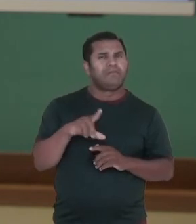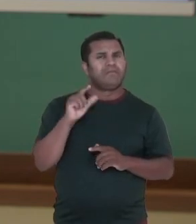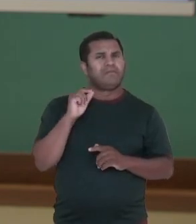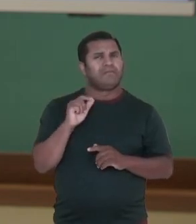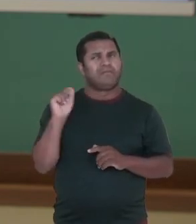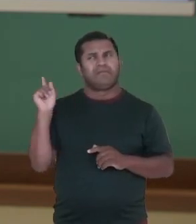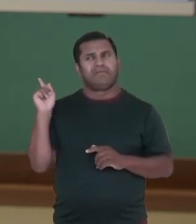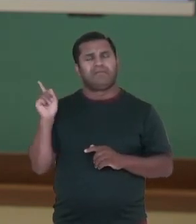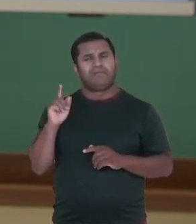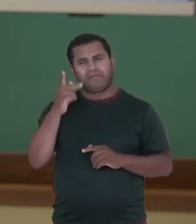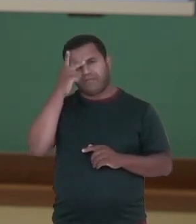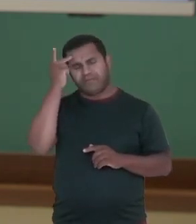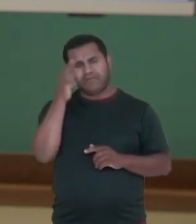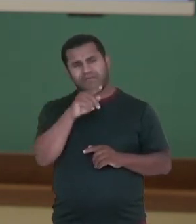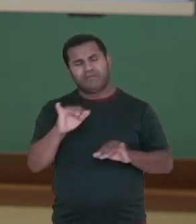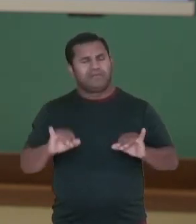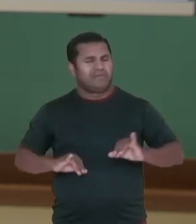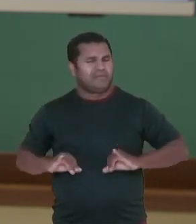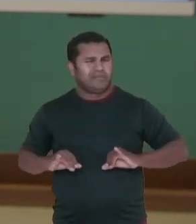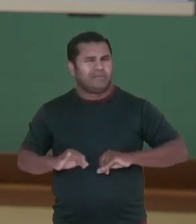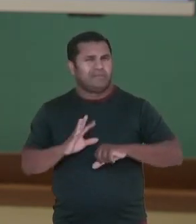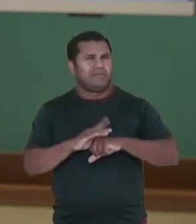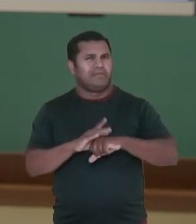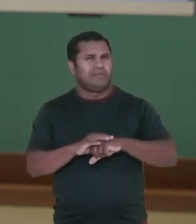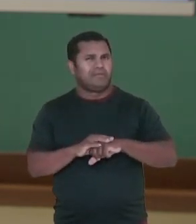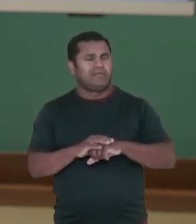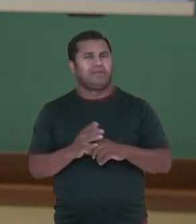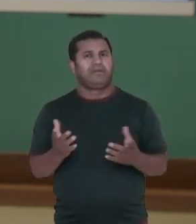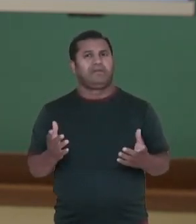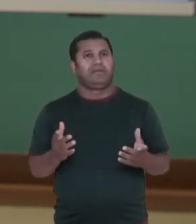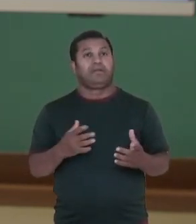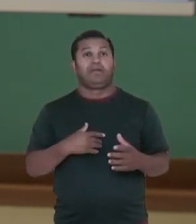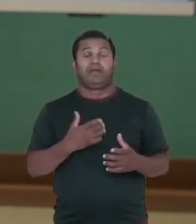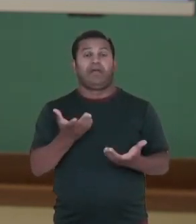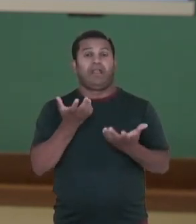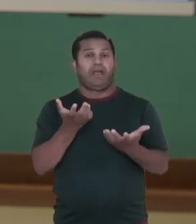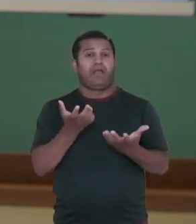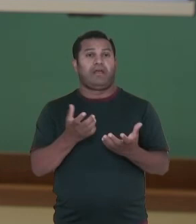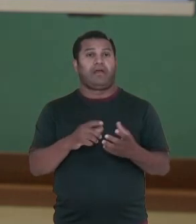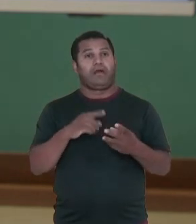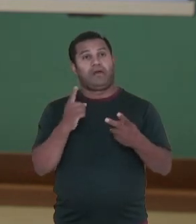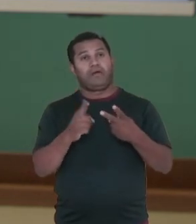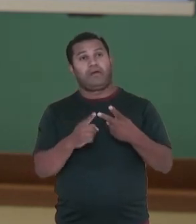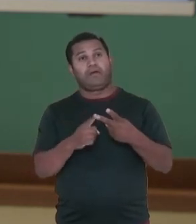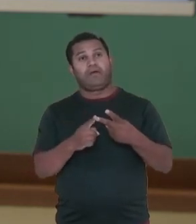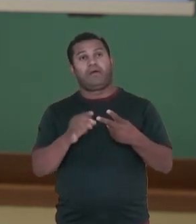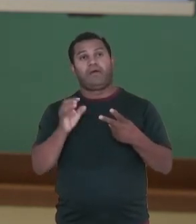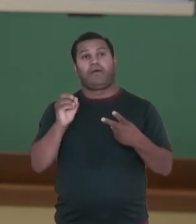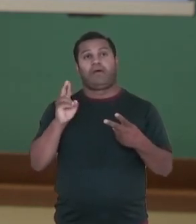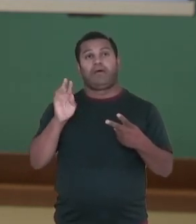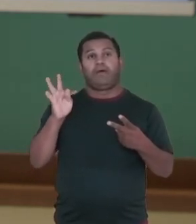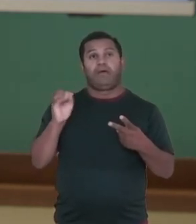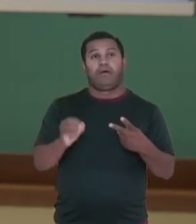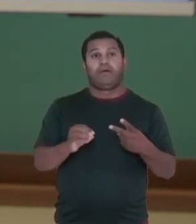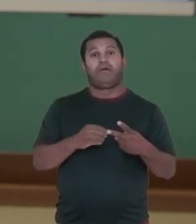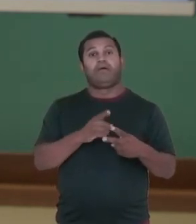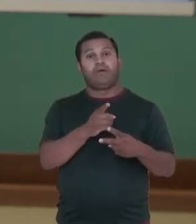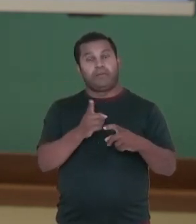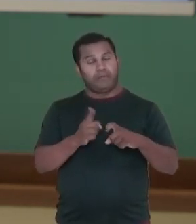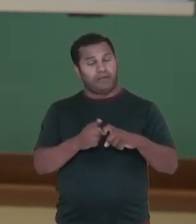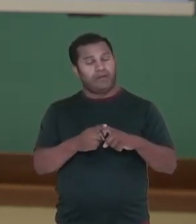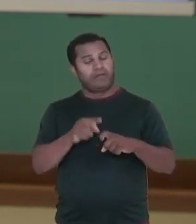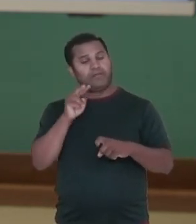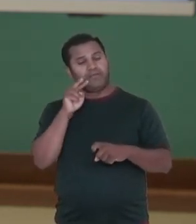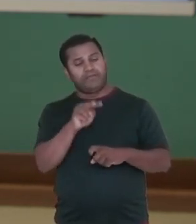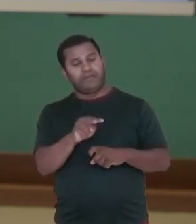ortotanásia, deixar que a natureza se encarregue. E o suicídio assistido, que é o auxílio de alguém para morrer. Então, eu